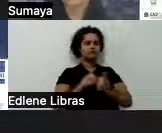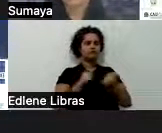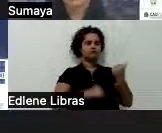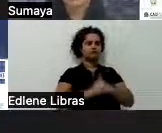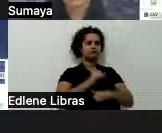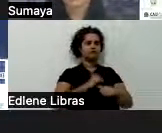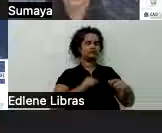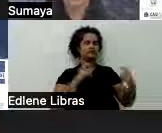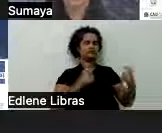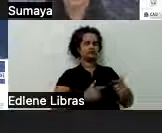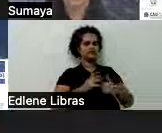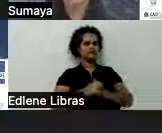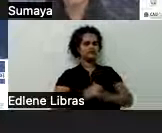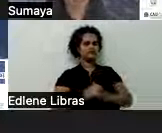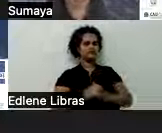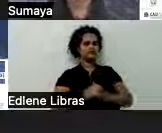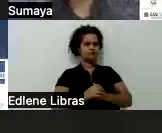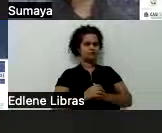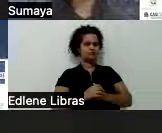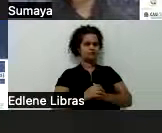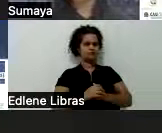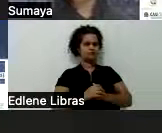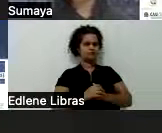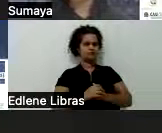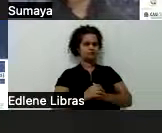nesses espaços de convívio.